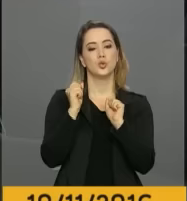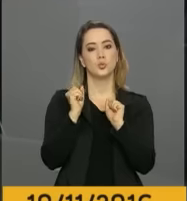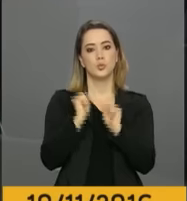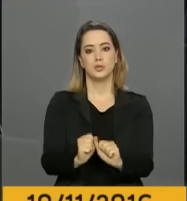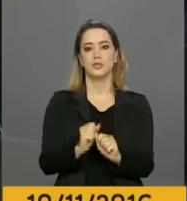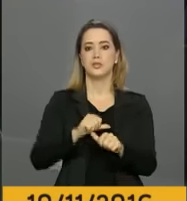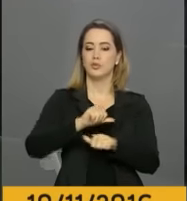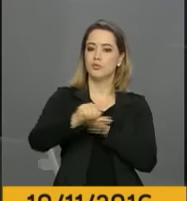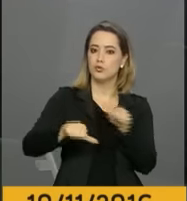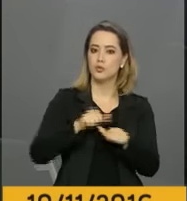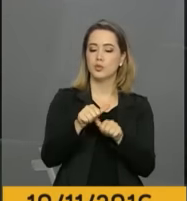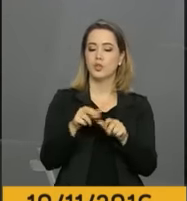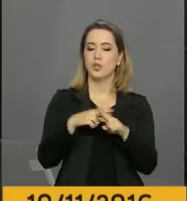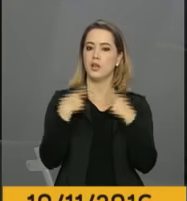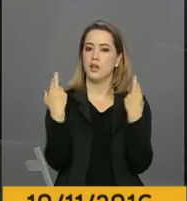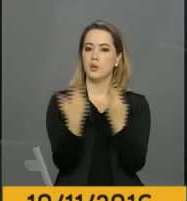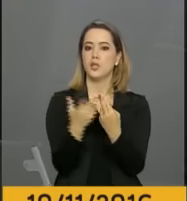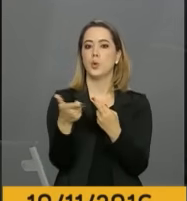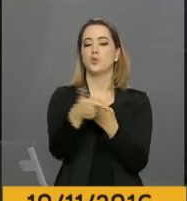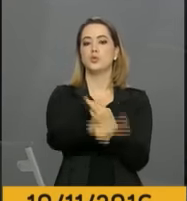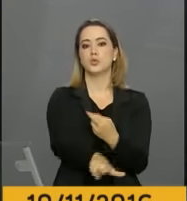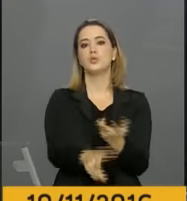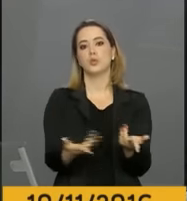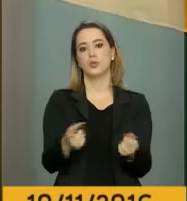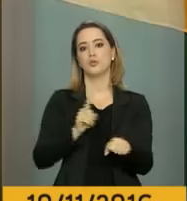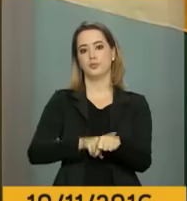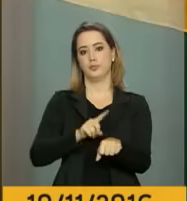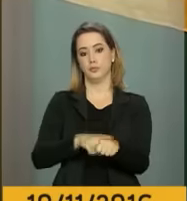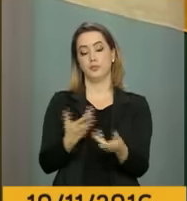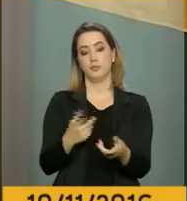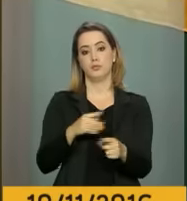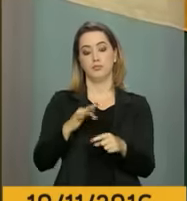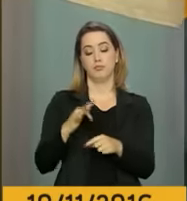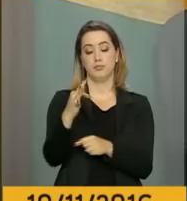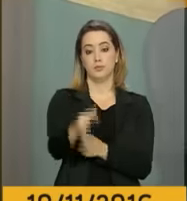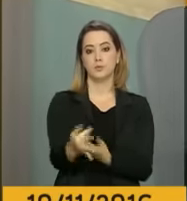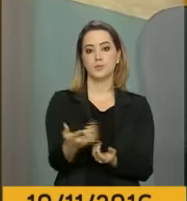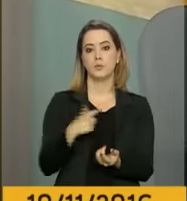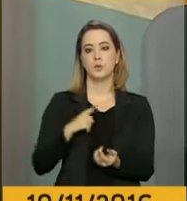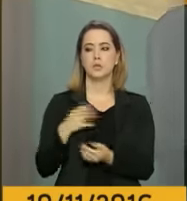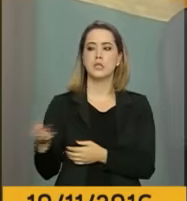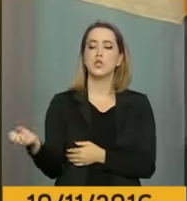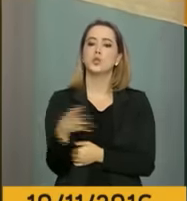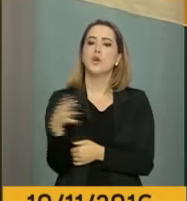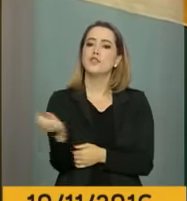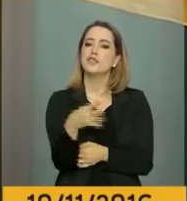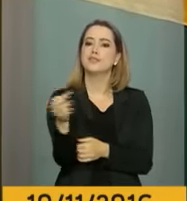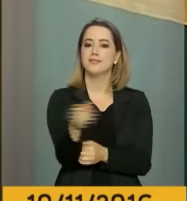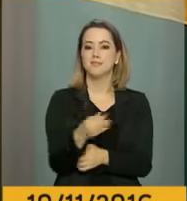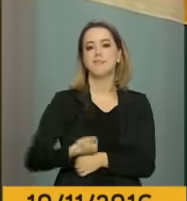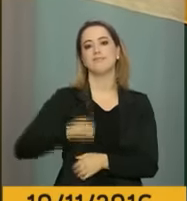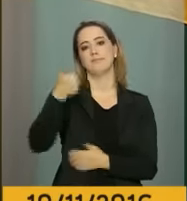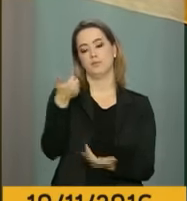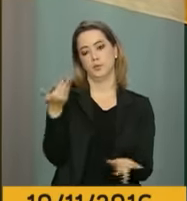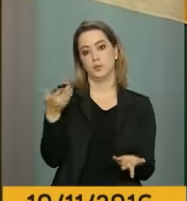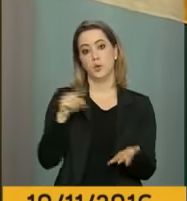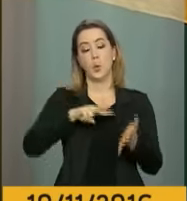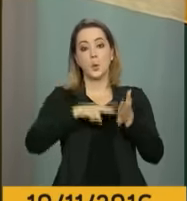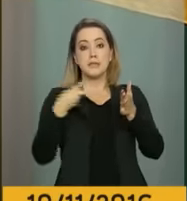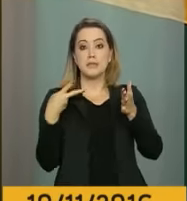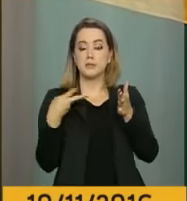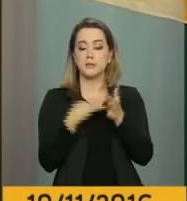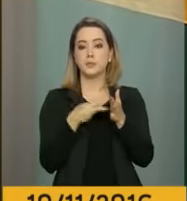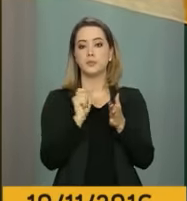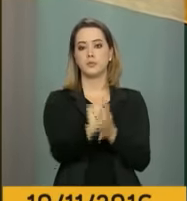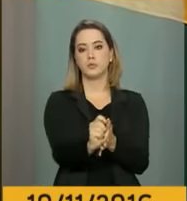E, naturalmente, fazendo-a tempos depois, trazer algumas novidades saudáveis. O que significa